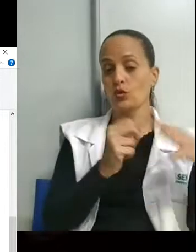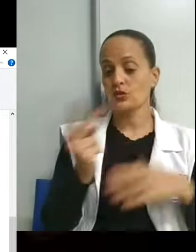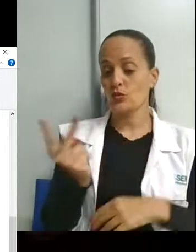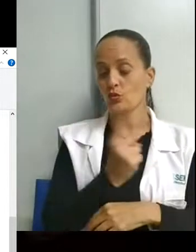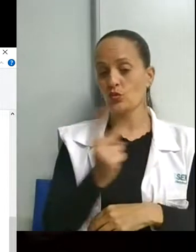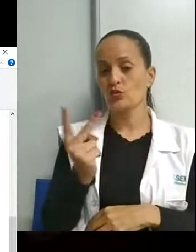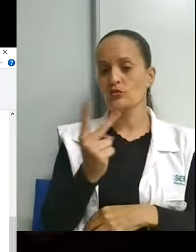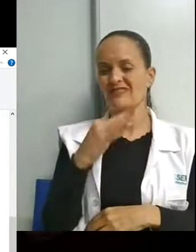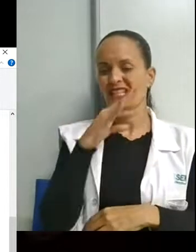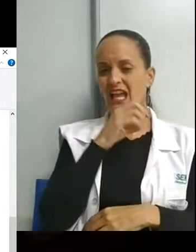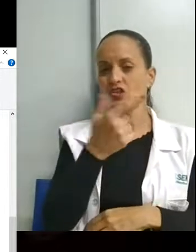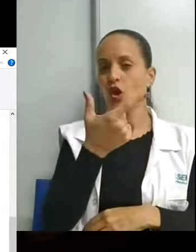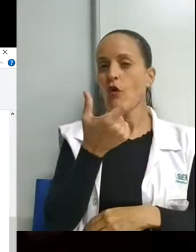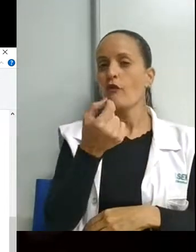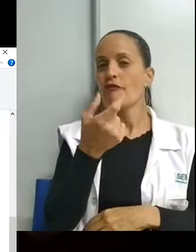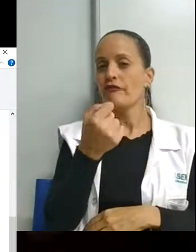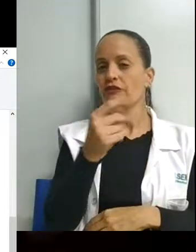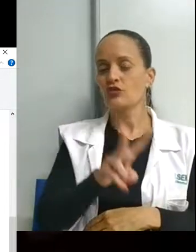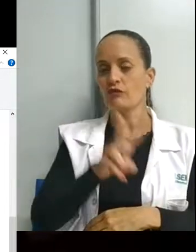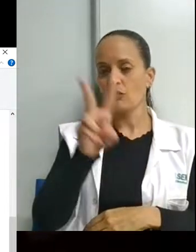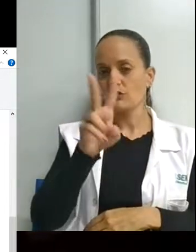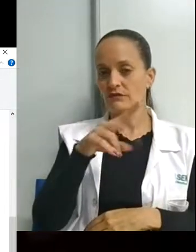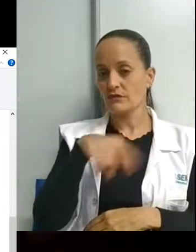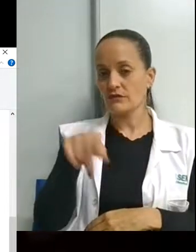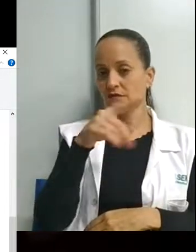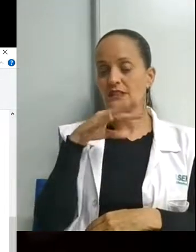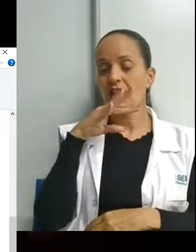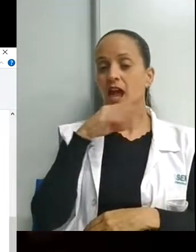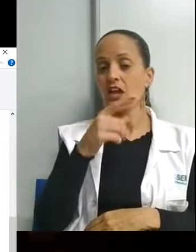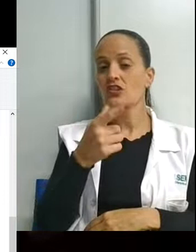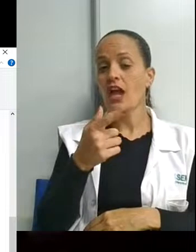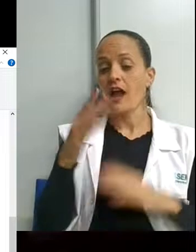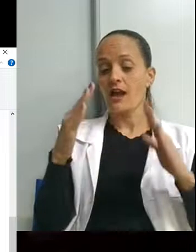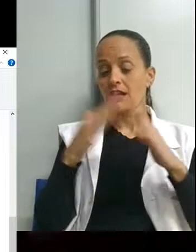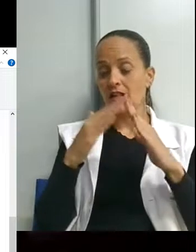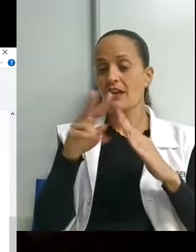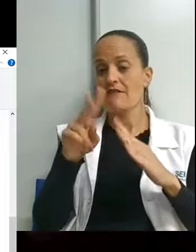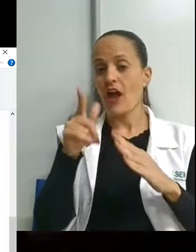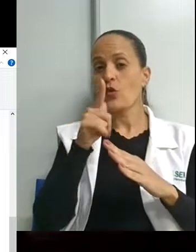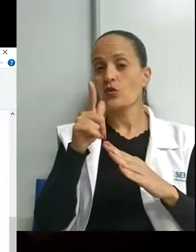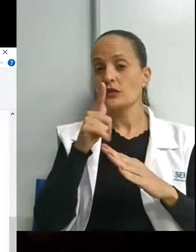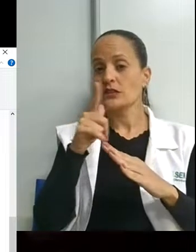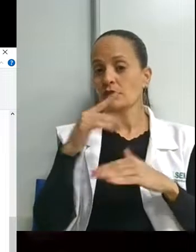20 volts a casa ela vai funcionar? Vai energizar o que ela precisa?